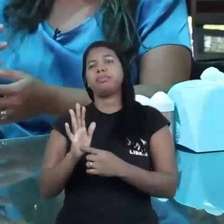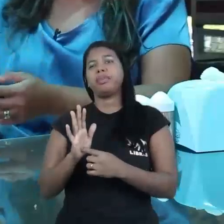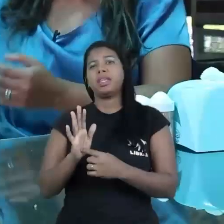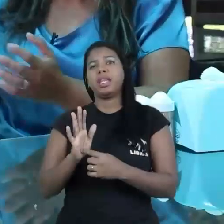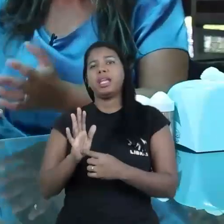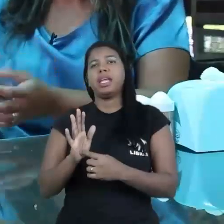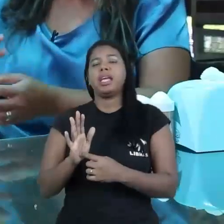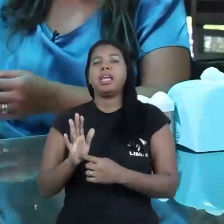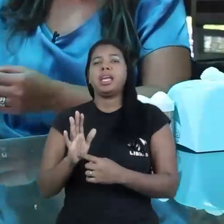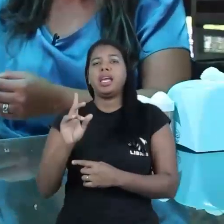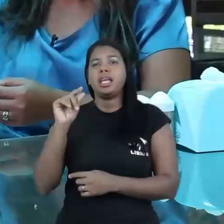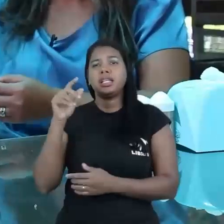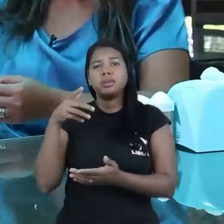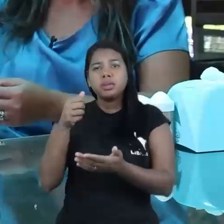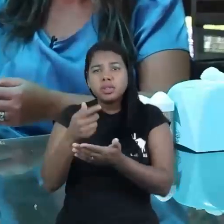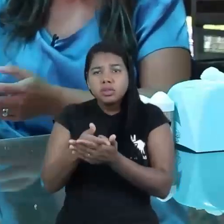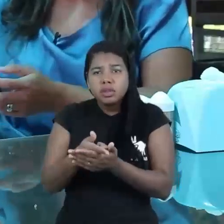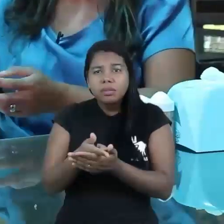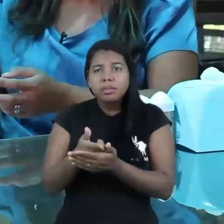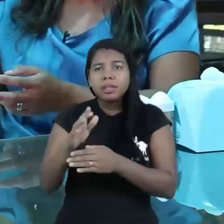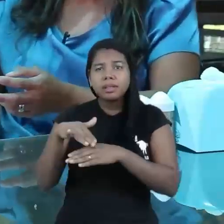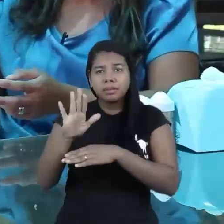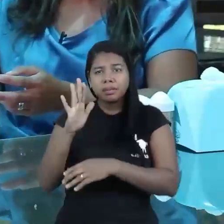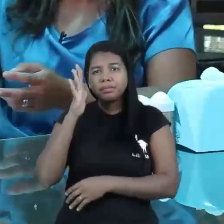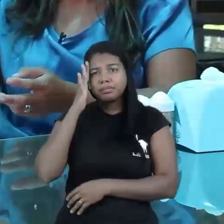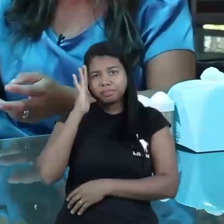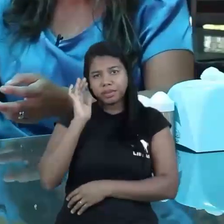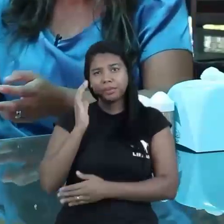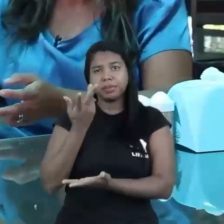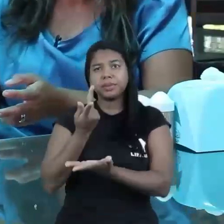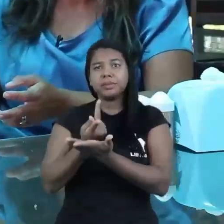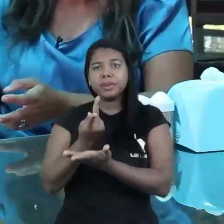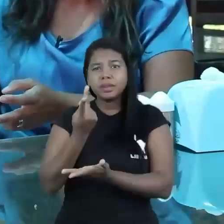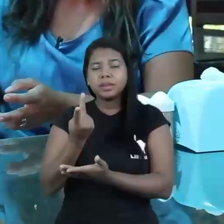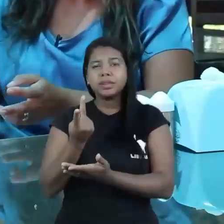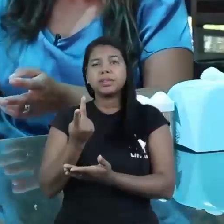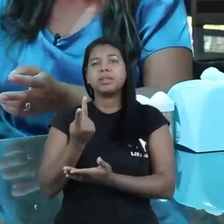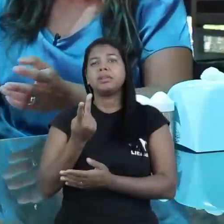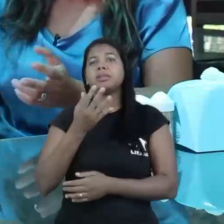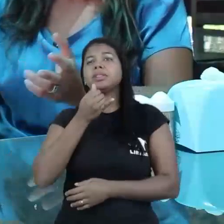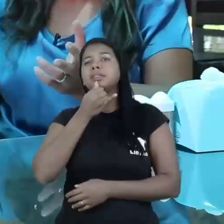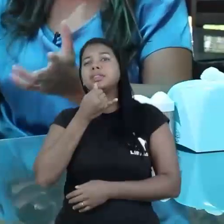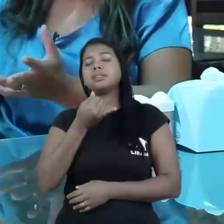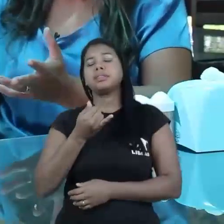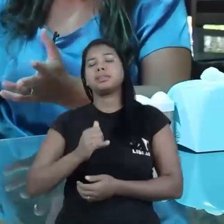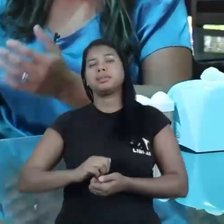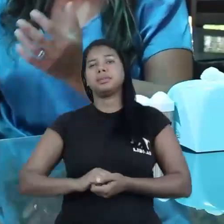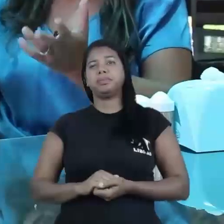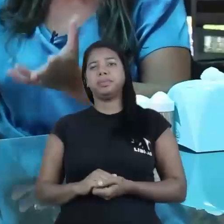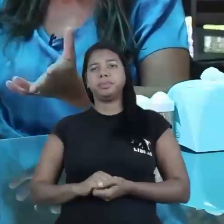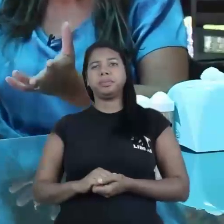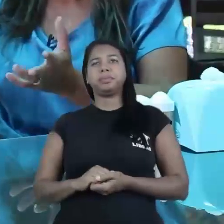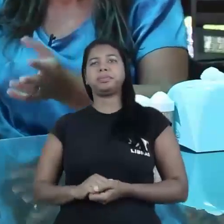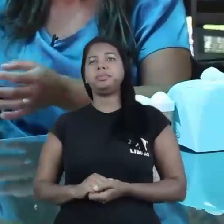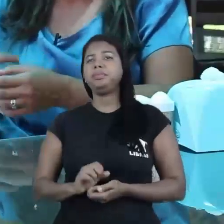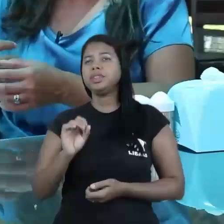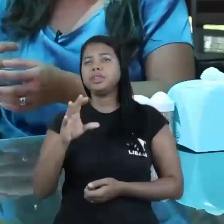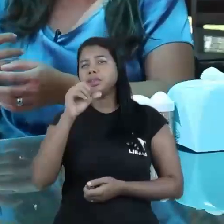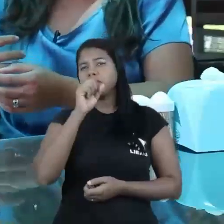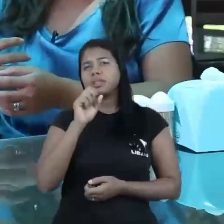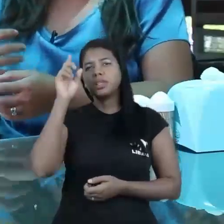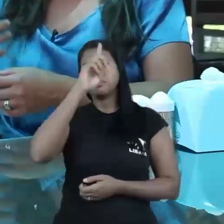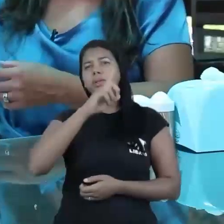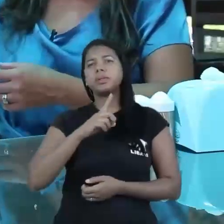está disposto a pagar um pouco mais. E isso acontecia nesse momento aí, lá, né? Nesse momento de final de semana, que você